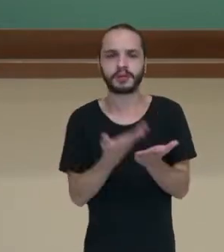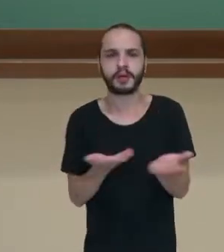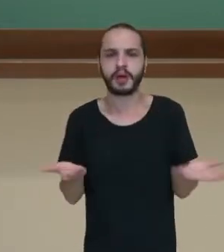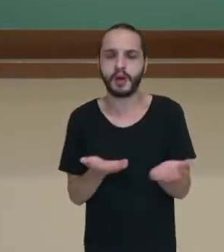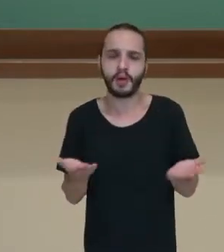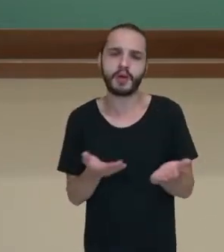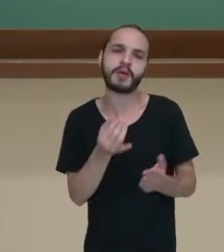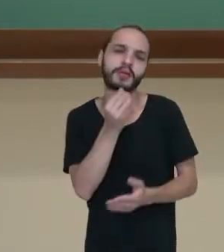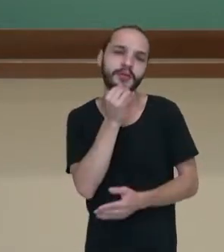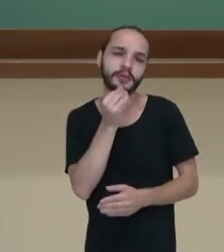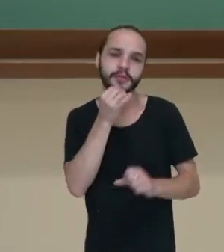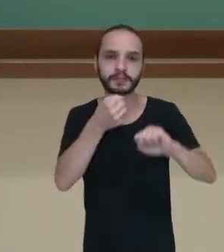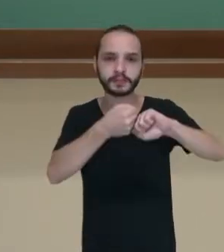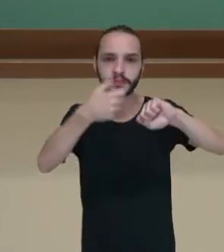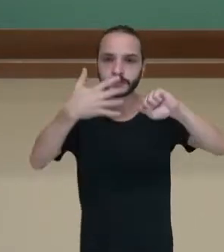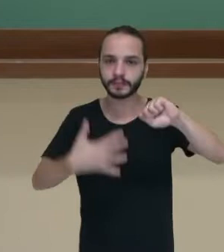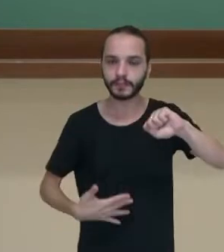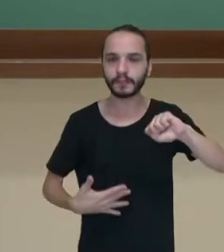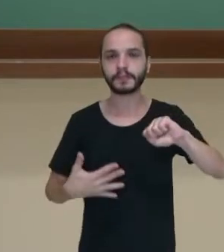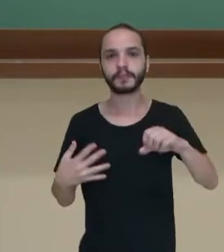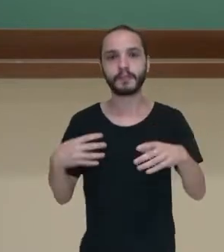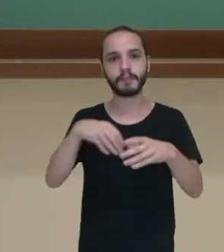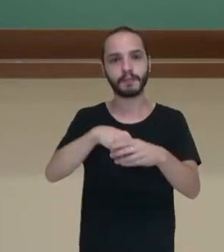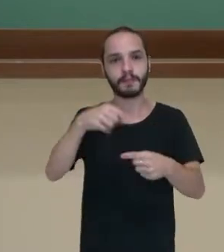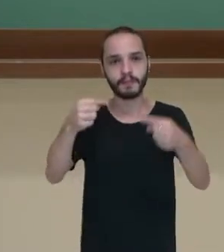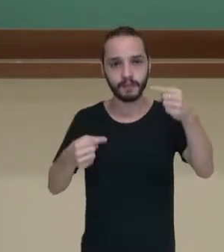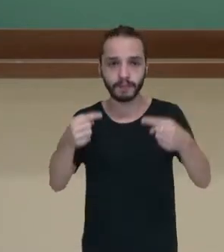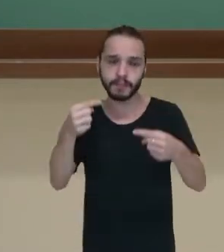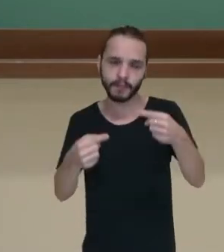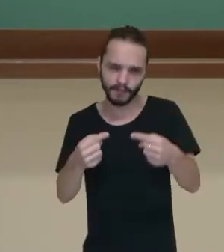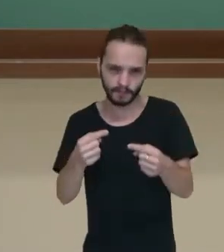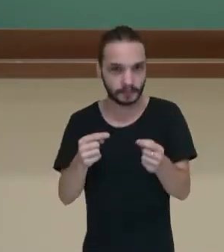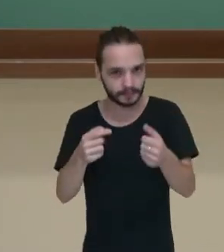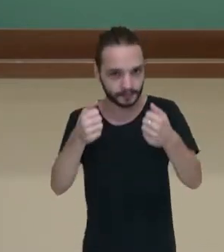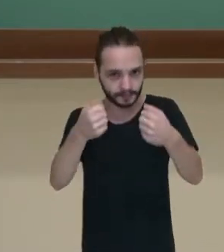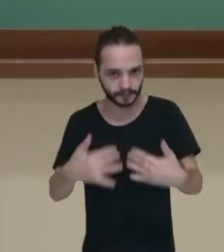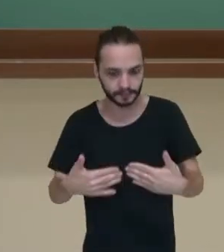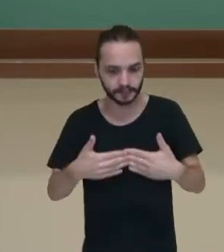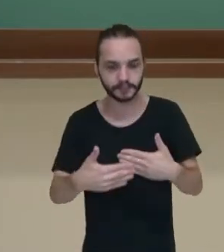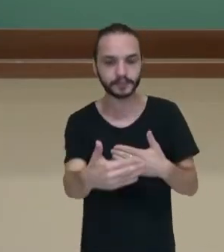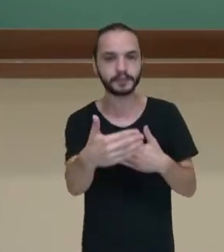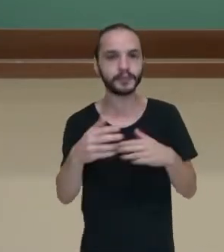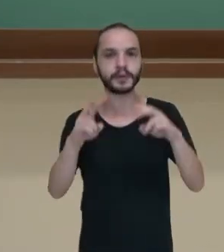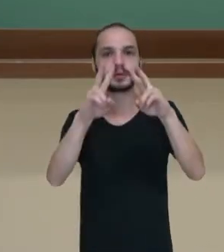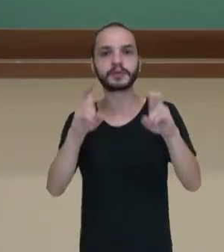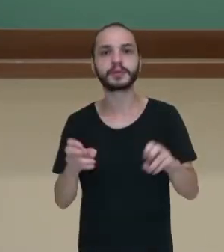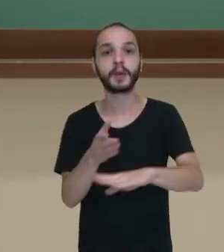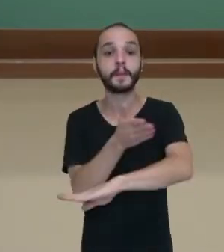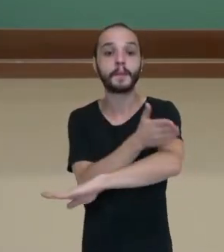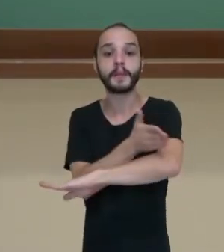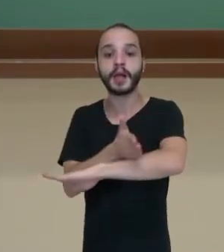por exemplo a democracia dentro da política, né? Vamos falar mais sobre os períodos da Grécia.